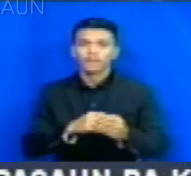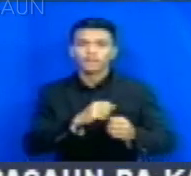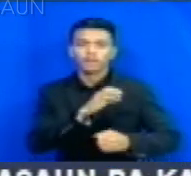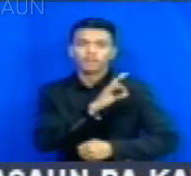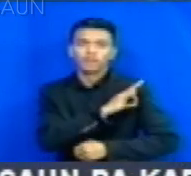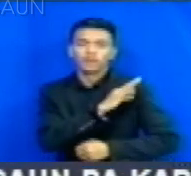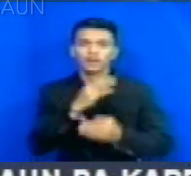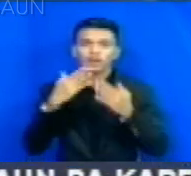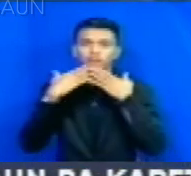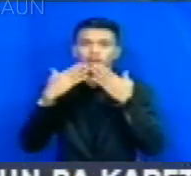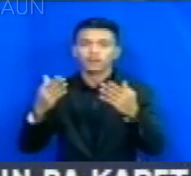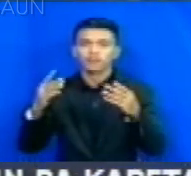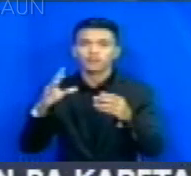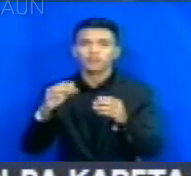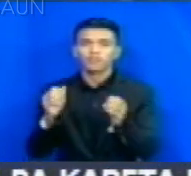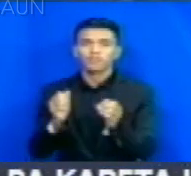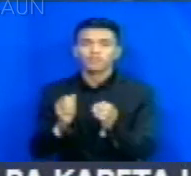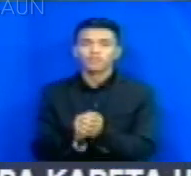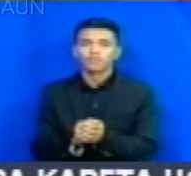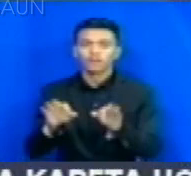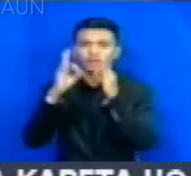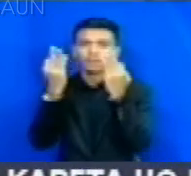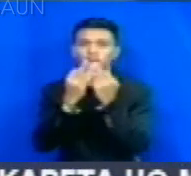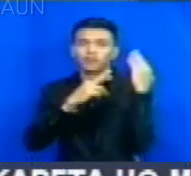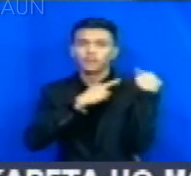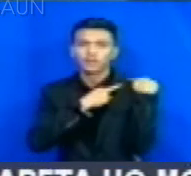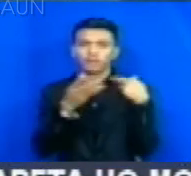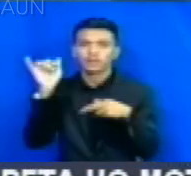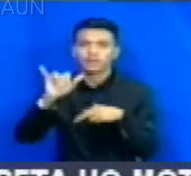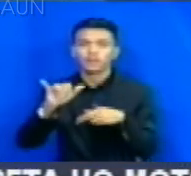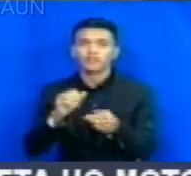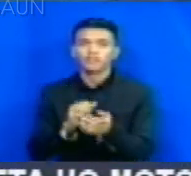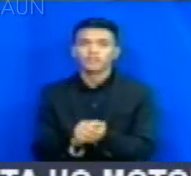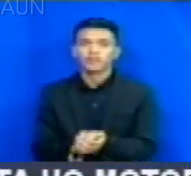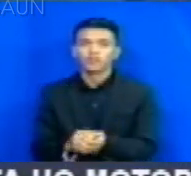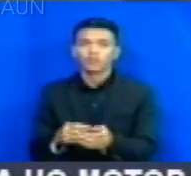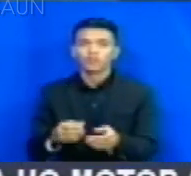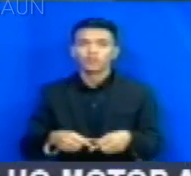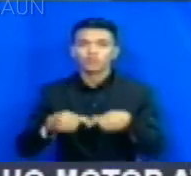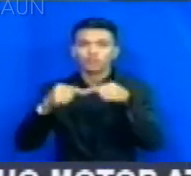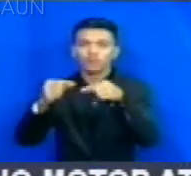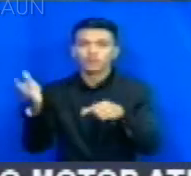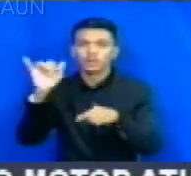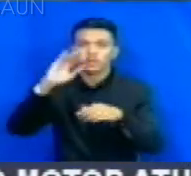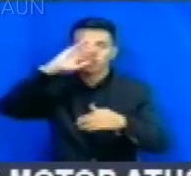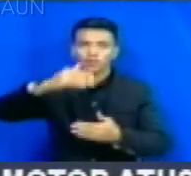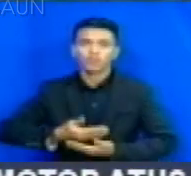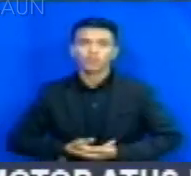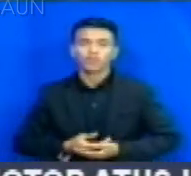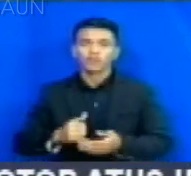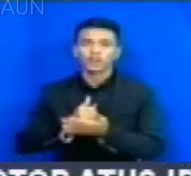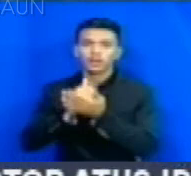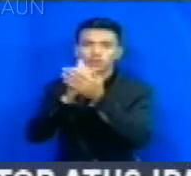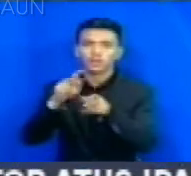Ratelaik, agradecemos a família promovida Siranyang, na Bê durante, né, o Sik Siranyang Oan, onde servir